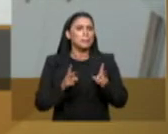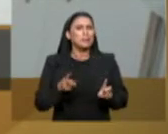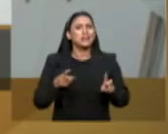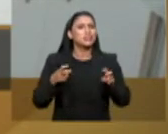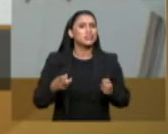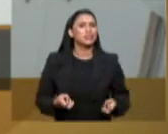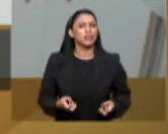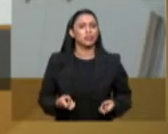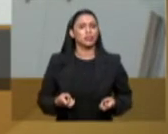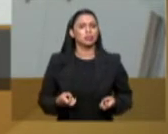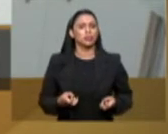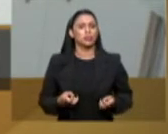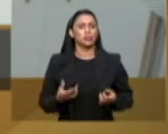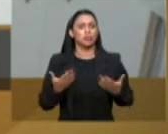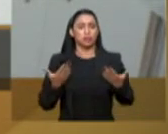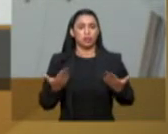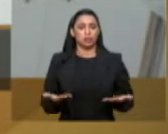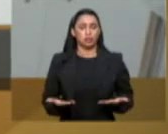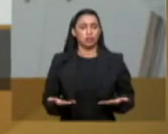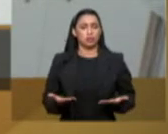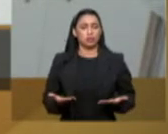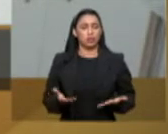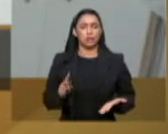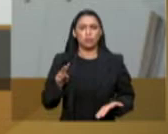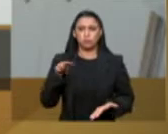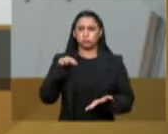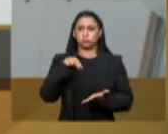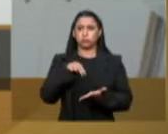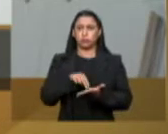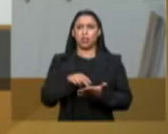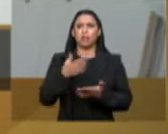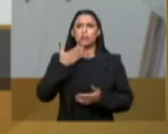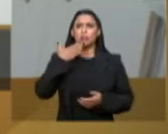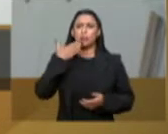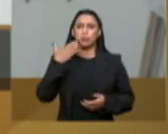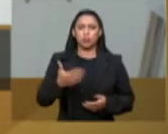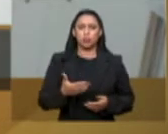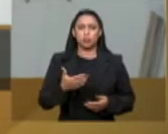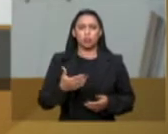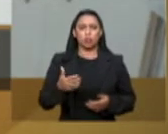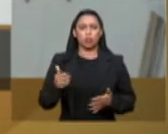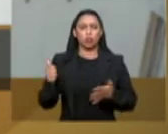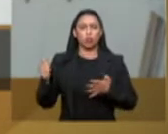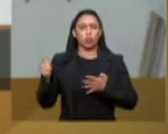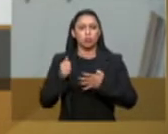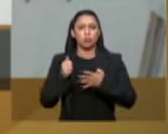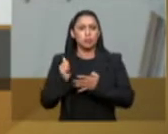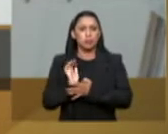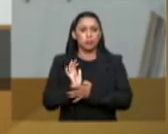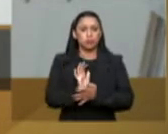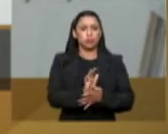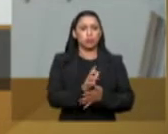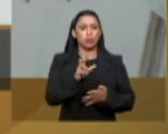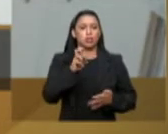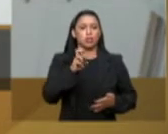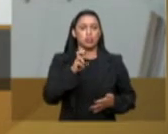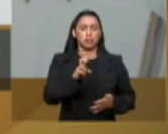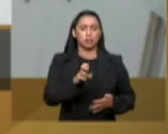Percebam quão eloquente é a manifestação do amicus curiae na ADI